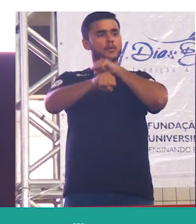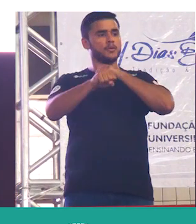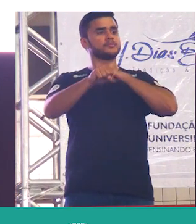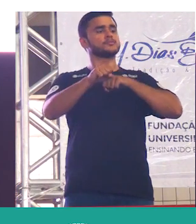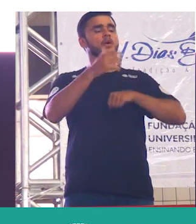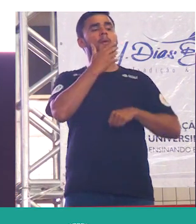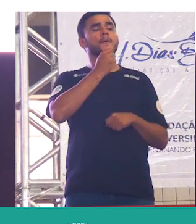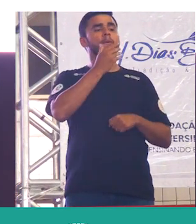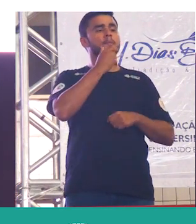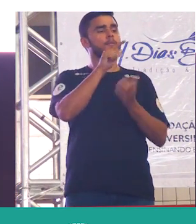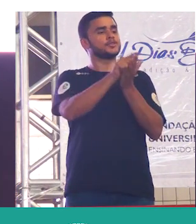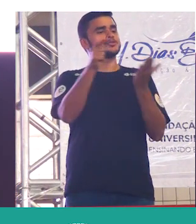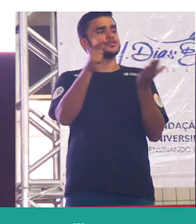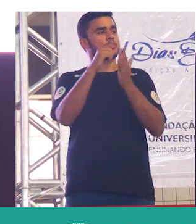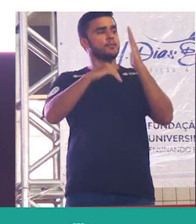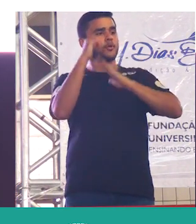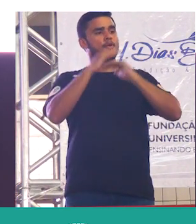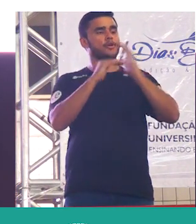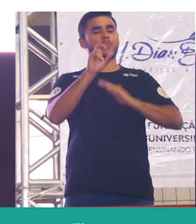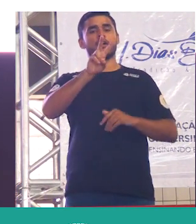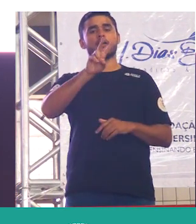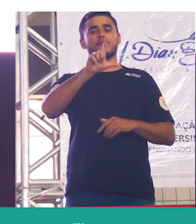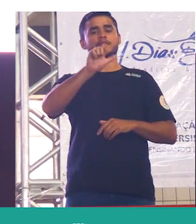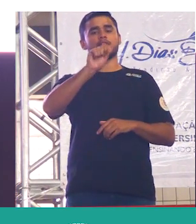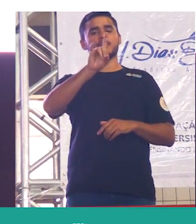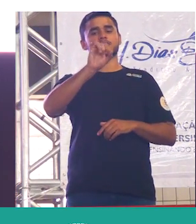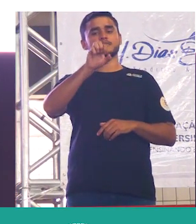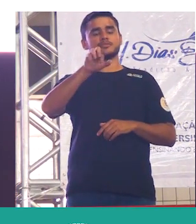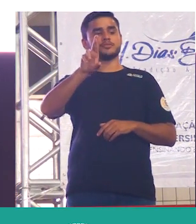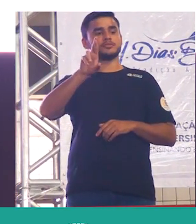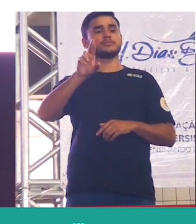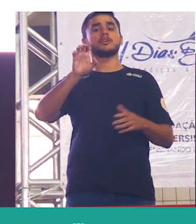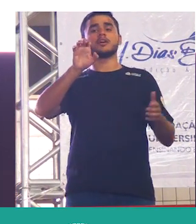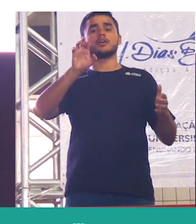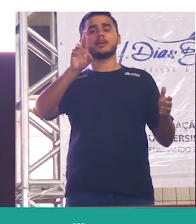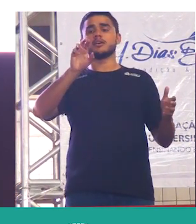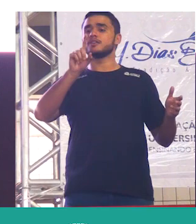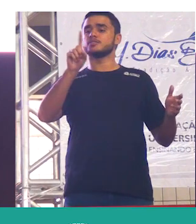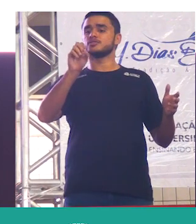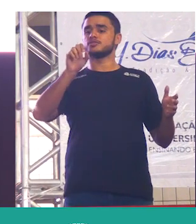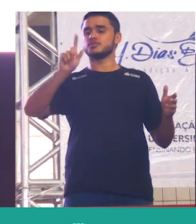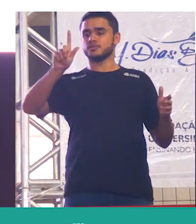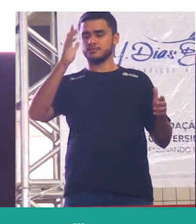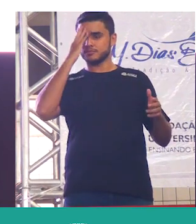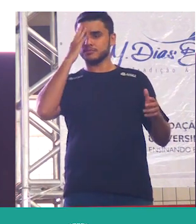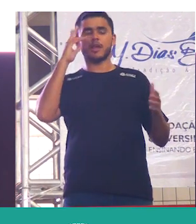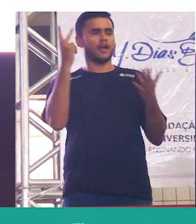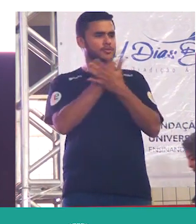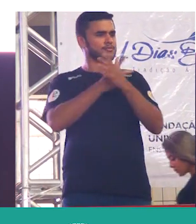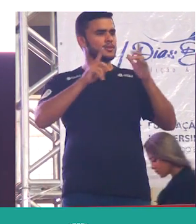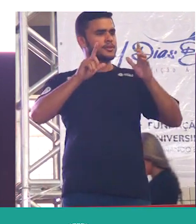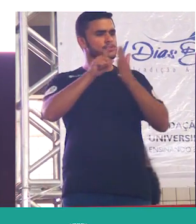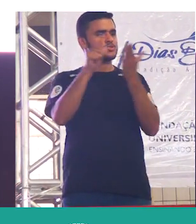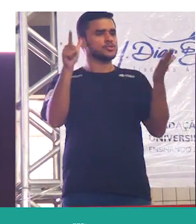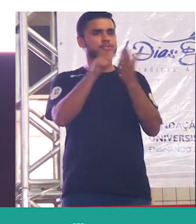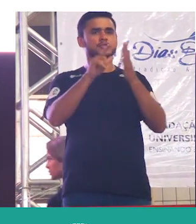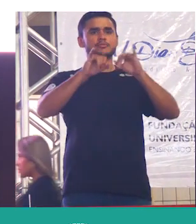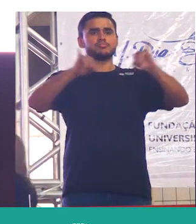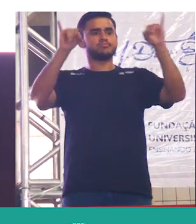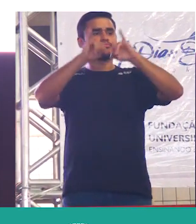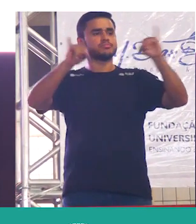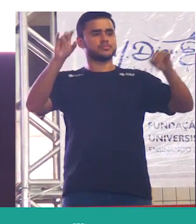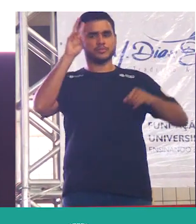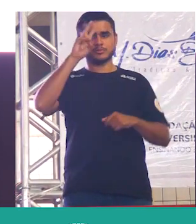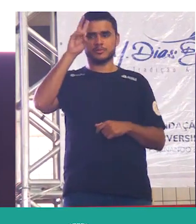o jornalista Vladimir Herzog, que apareceu até nas imagens